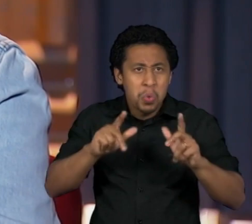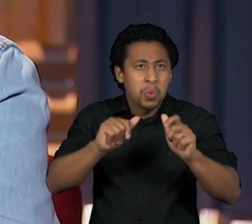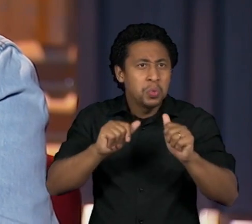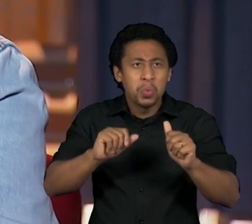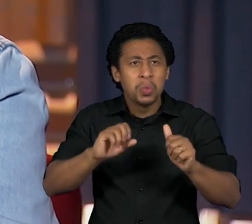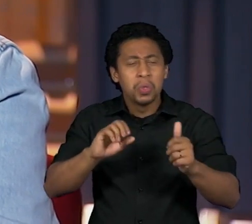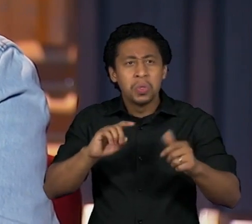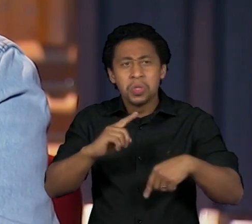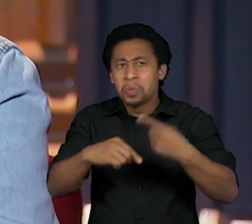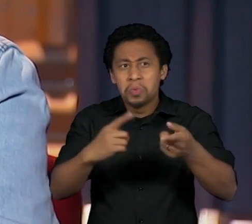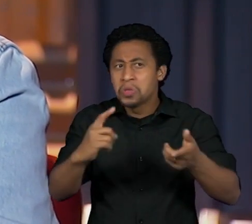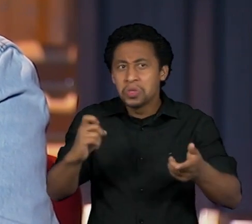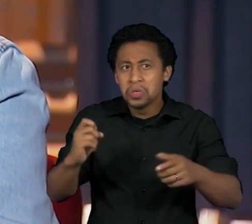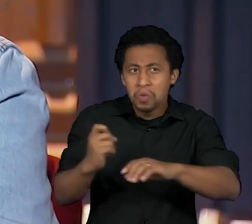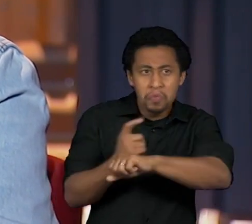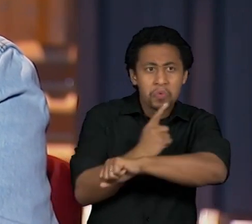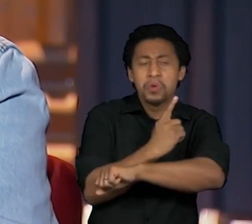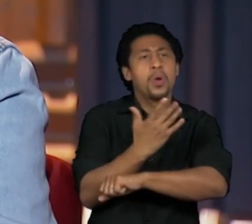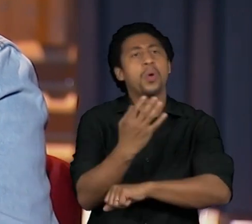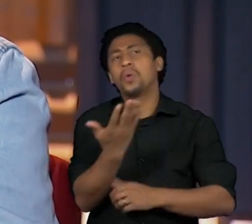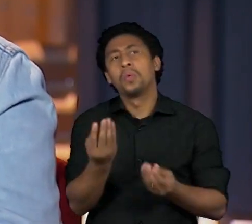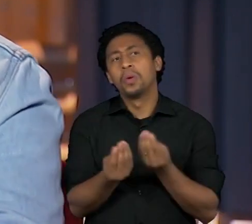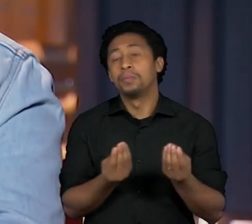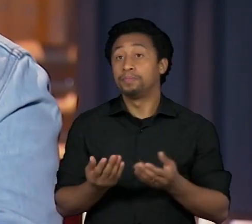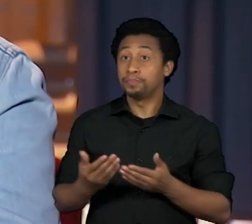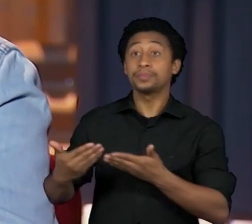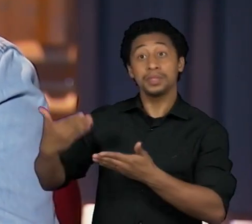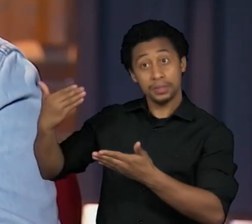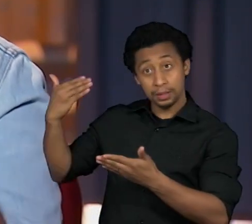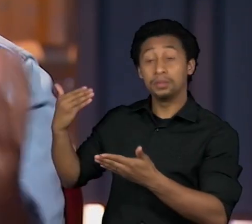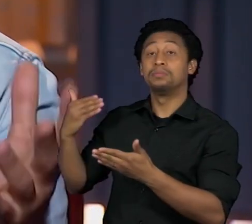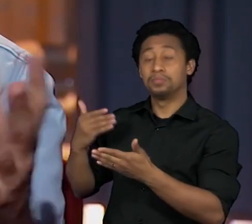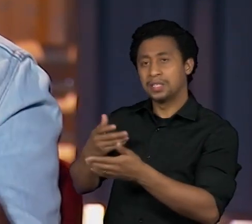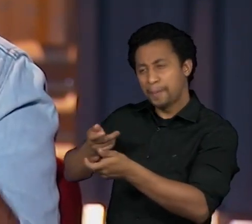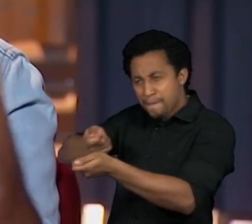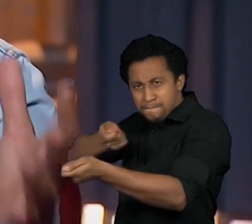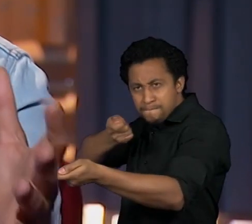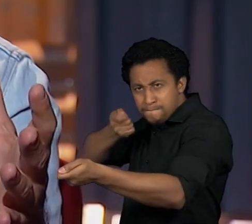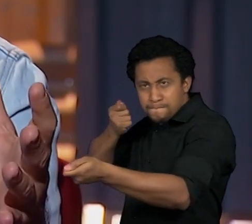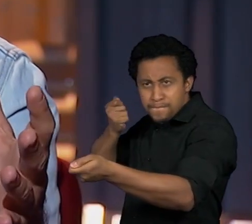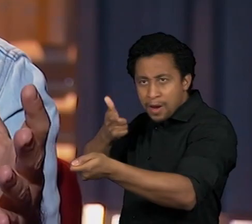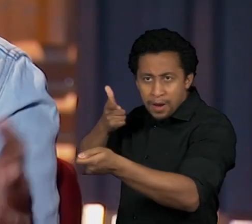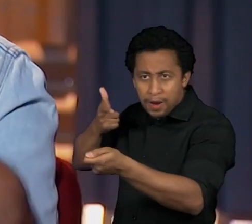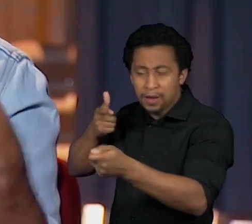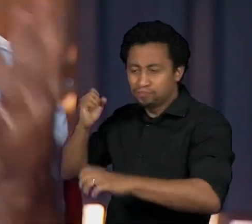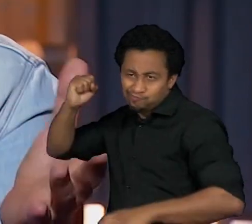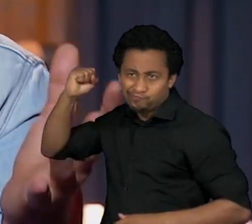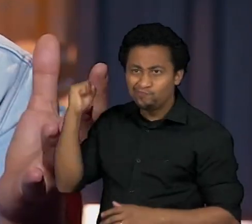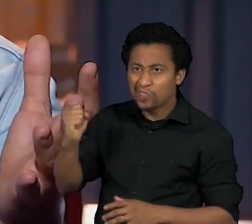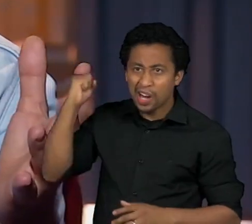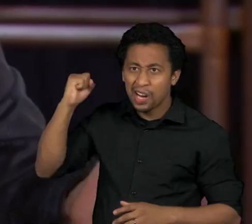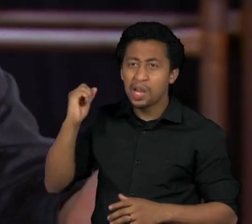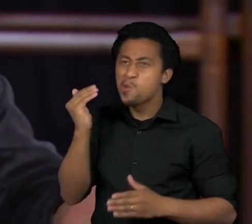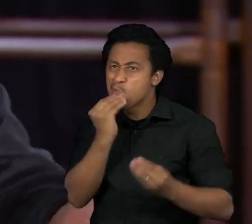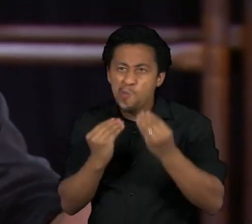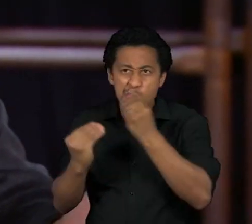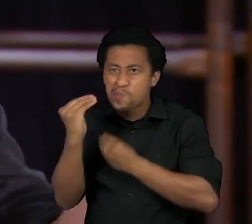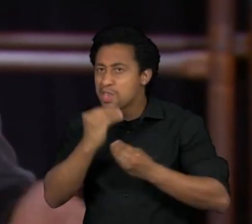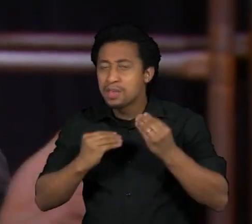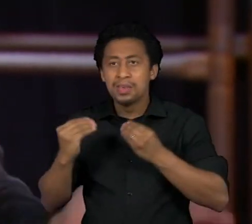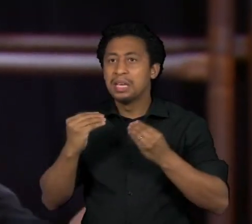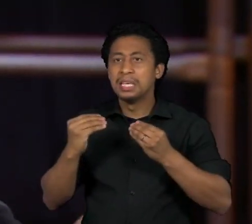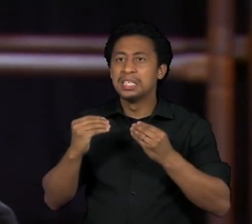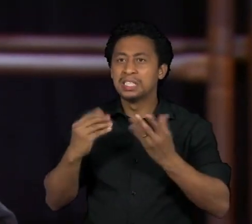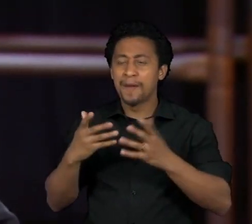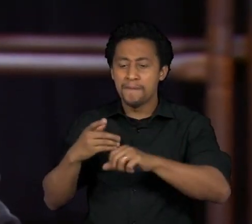há 2 milhões de anos atrás, ele era caçador, coletor, mais coletor do que caçador, carniceiro, que a gente comia carniça, a gente era canibal. Os indígenas? A gente já fez